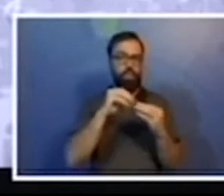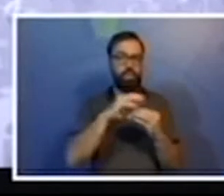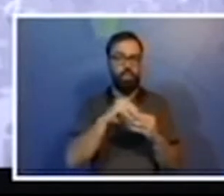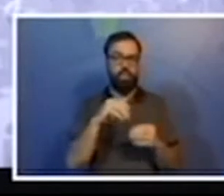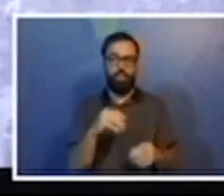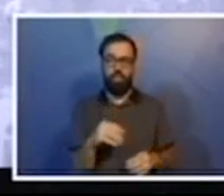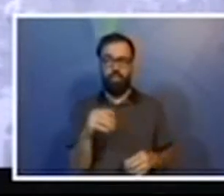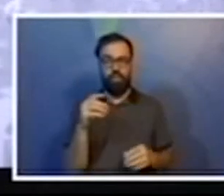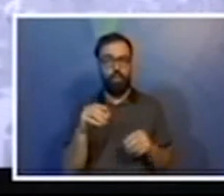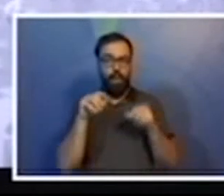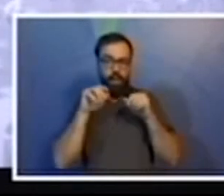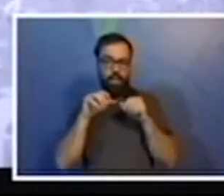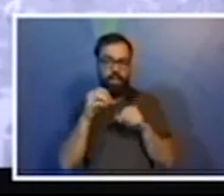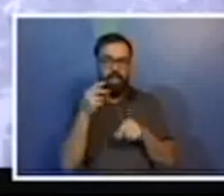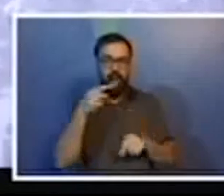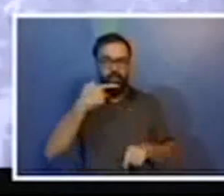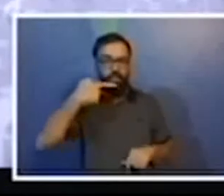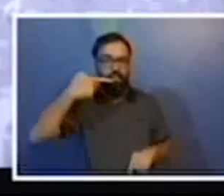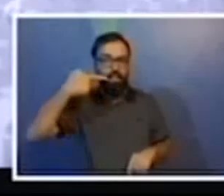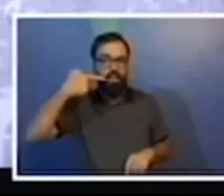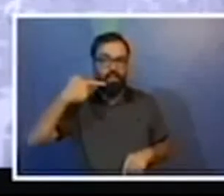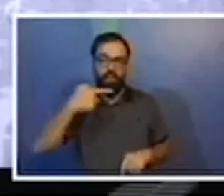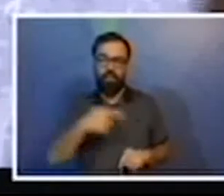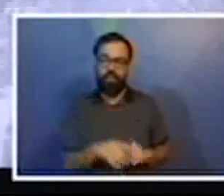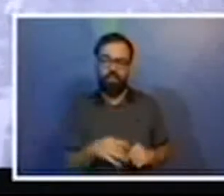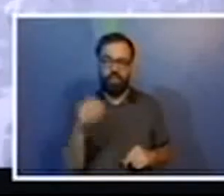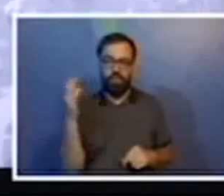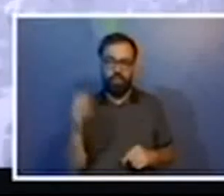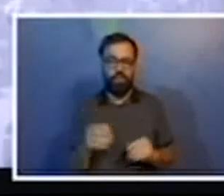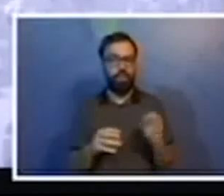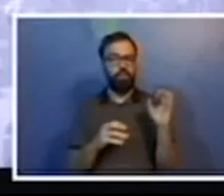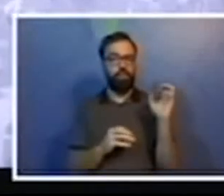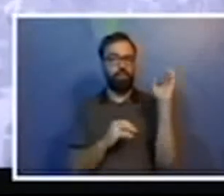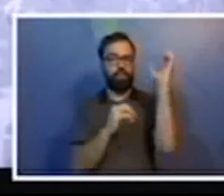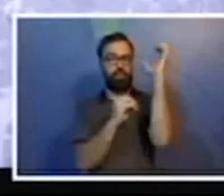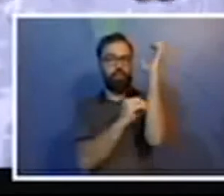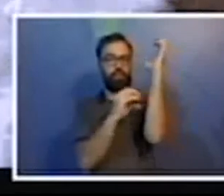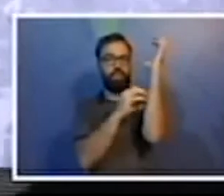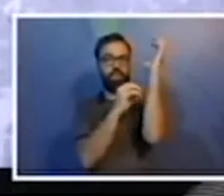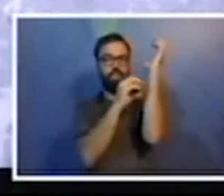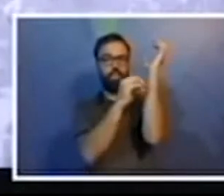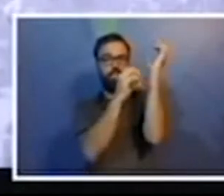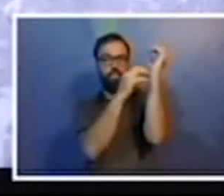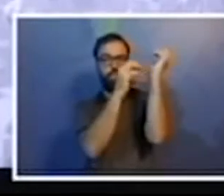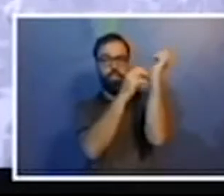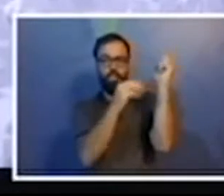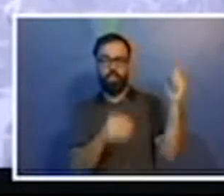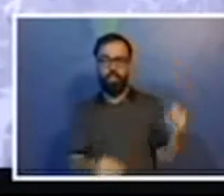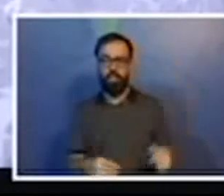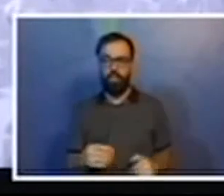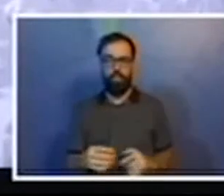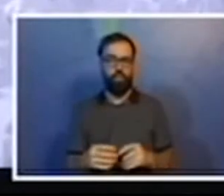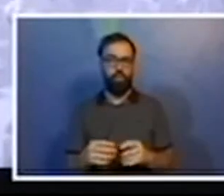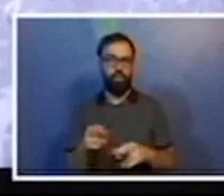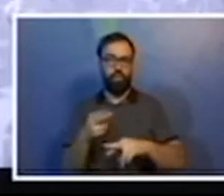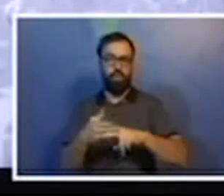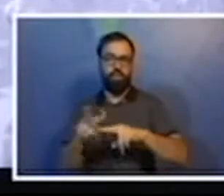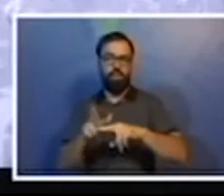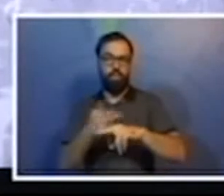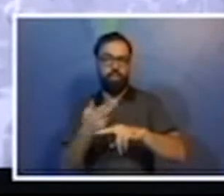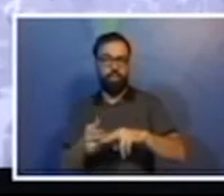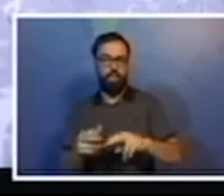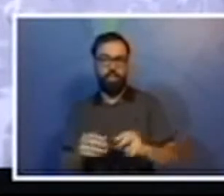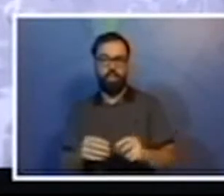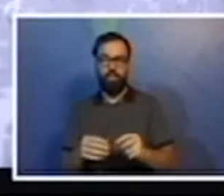a cana-de-açúcar e a Jabuticabeira cuja fruta jabuticaba o cacaueiro cujo